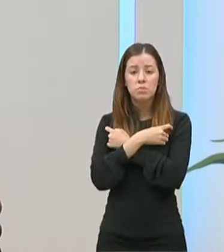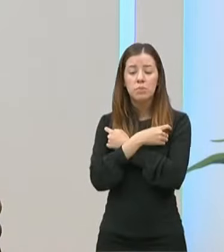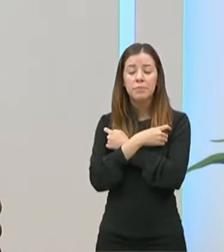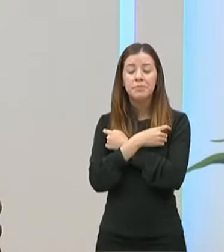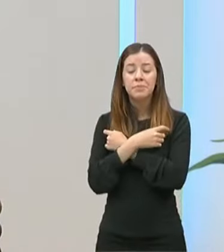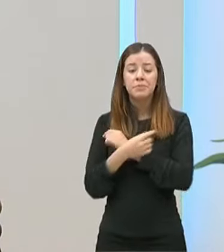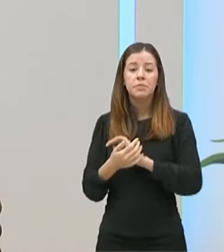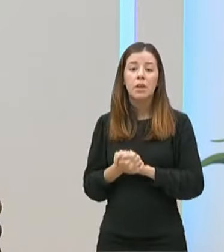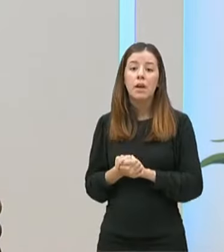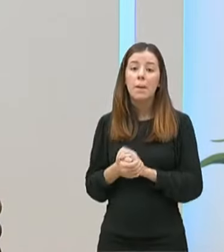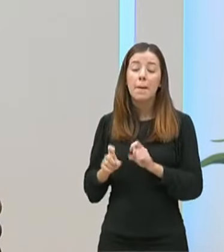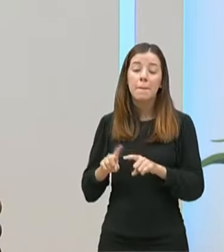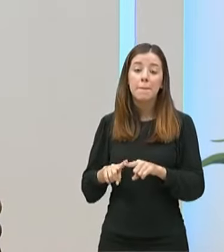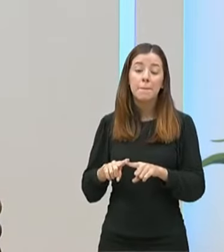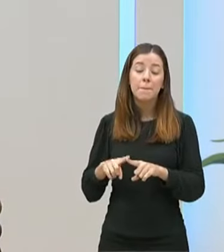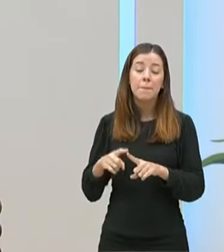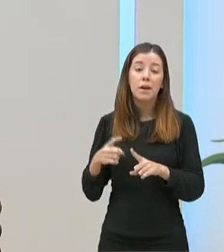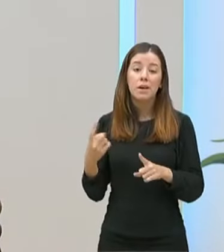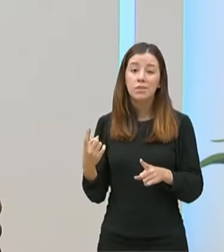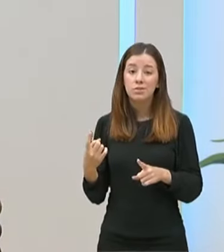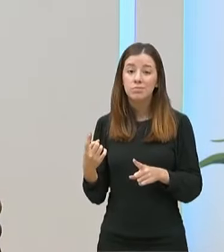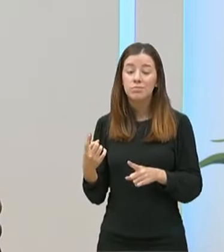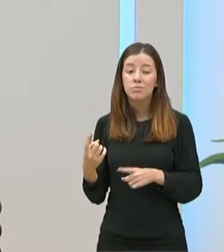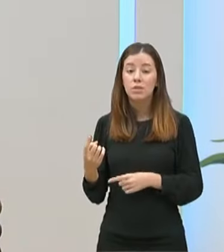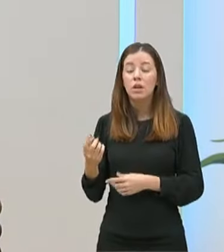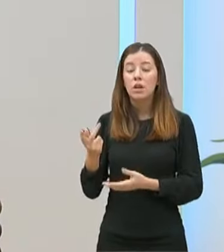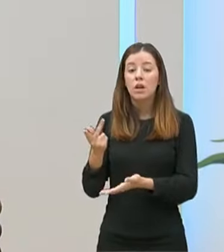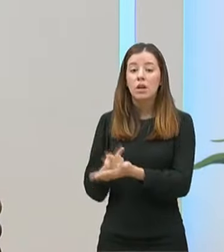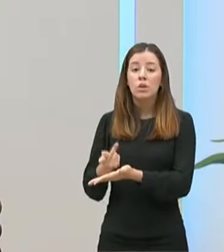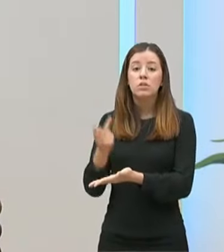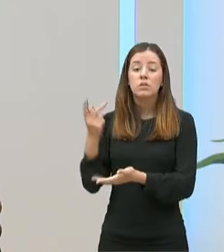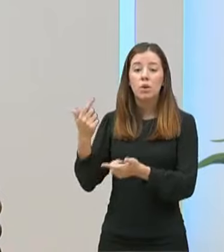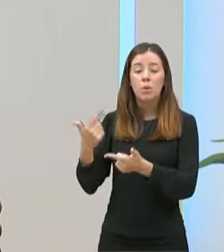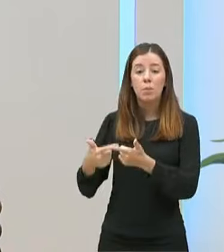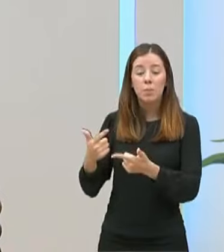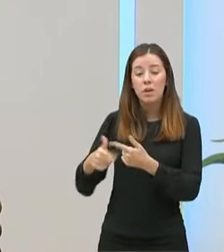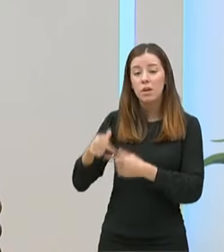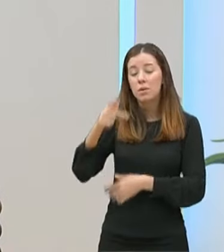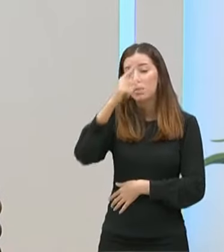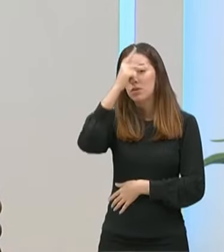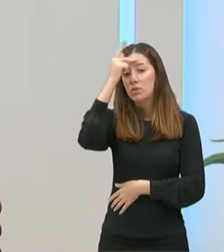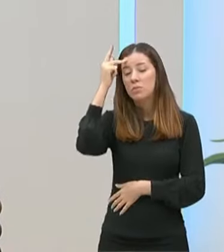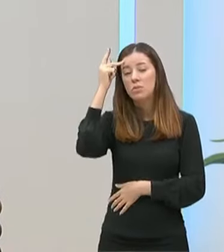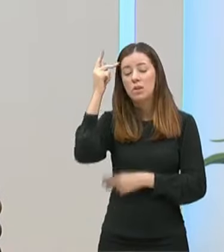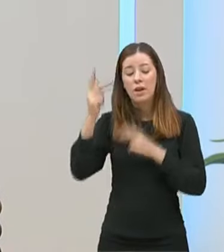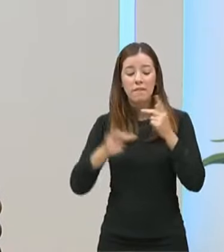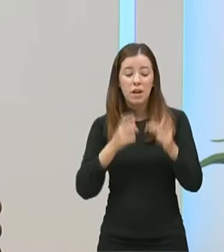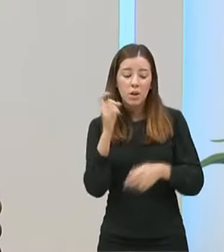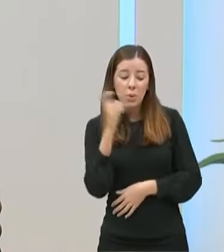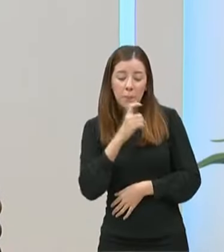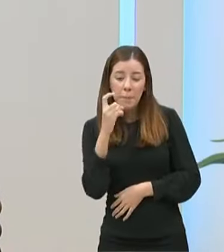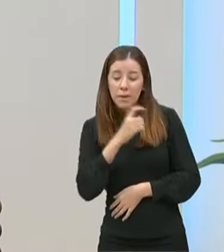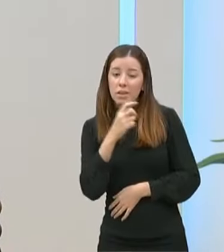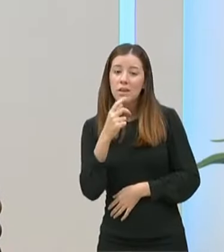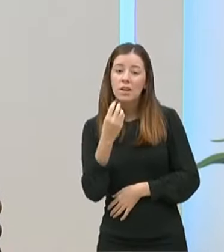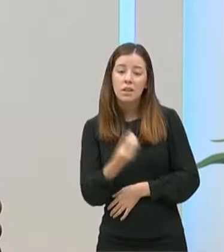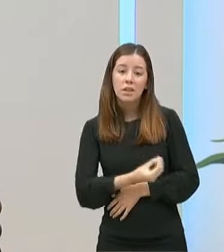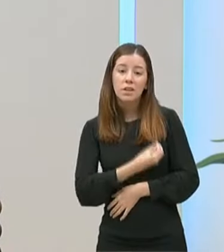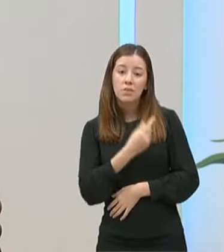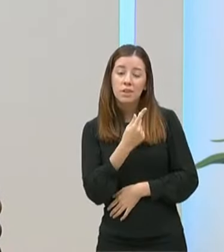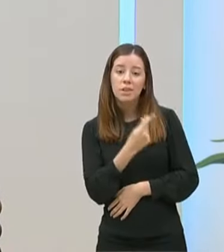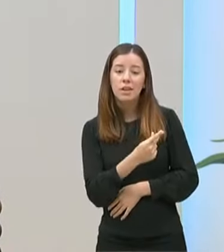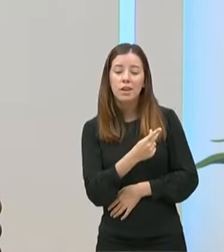caluniado, é difamado, é lançado na prisão. Não tinha ninguém que falasse